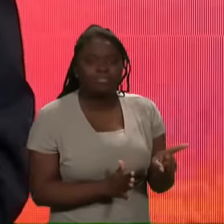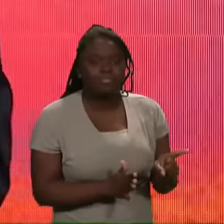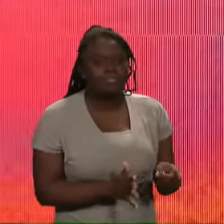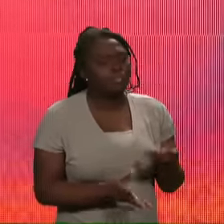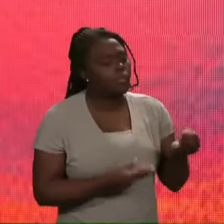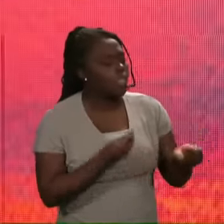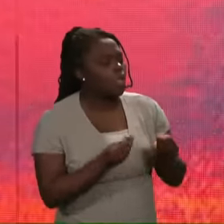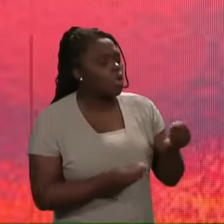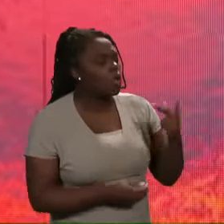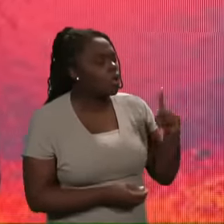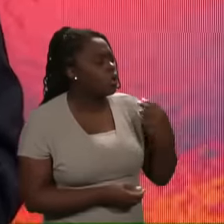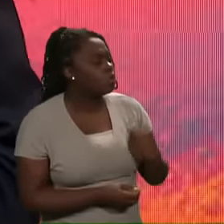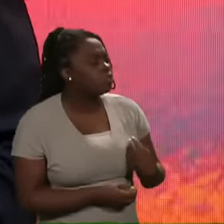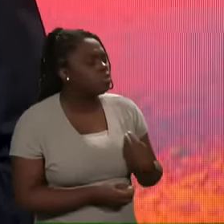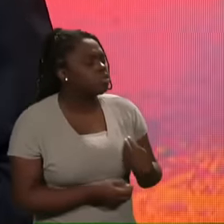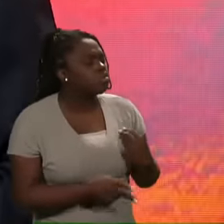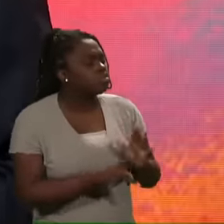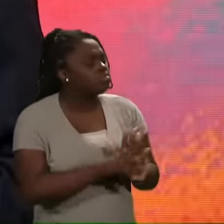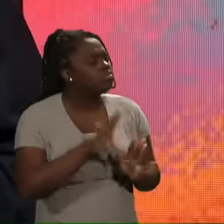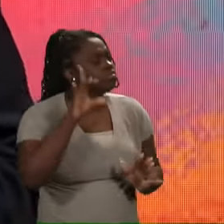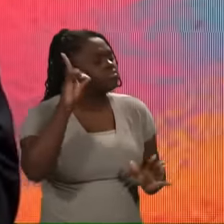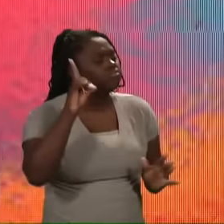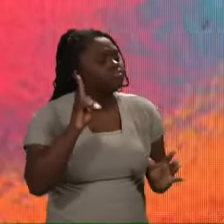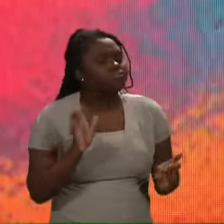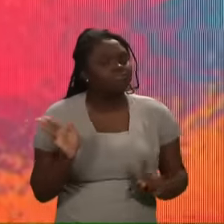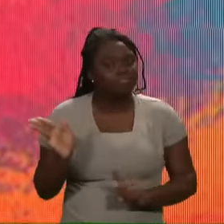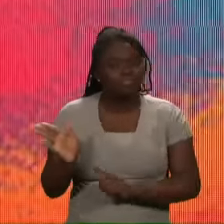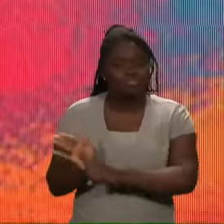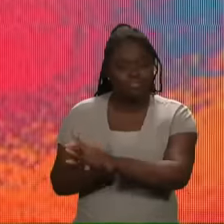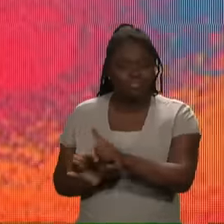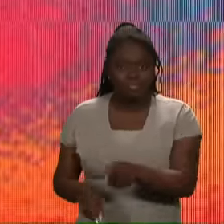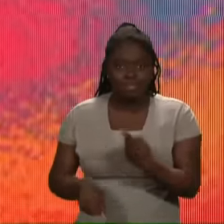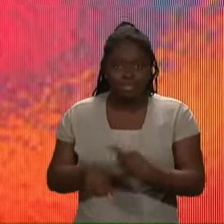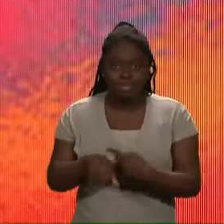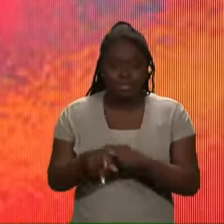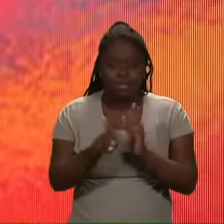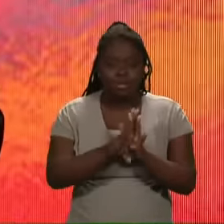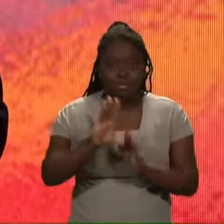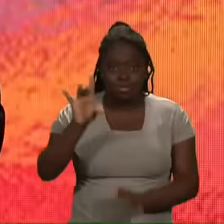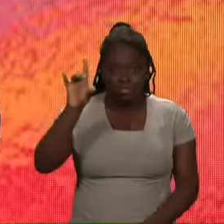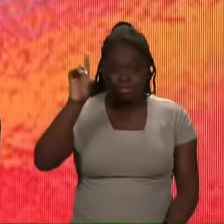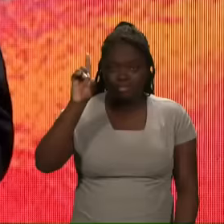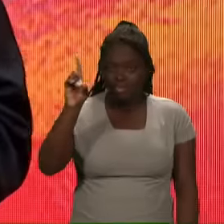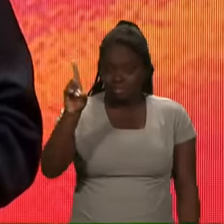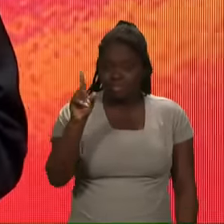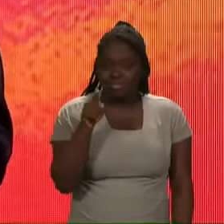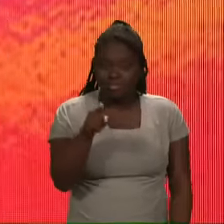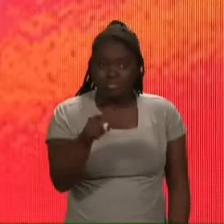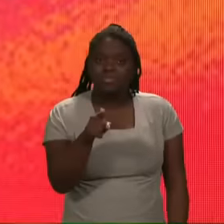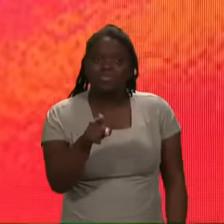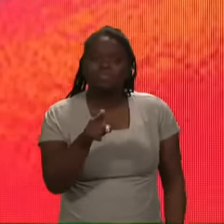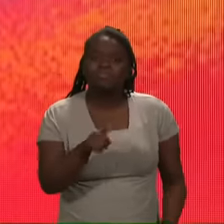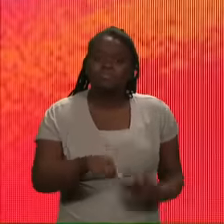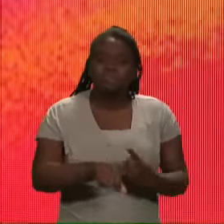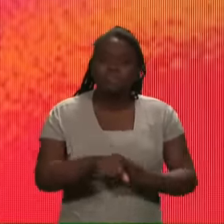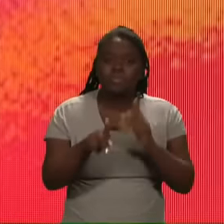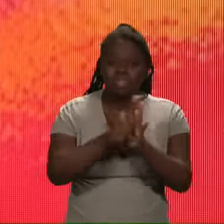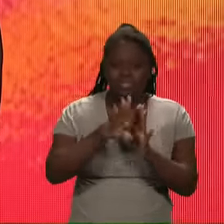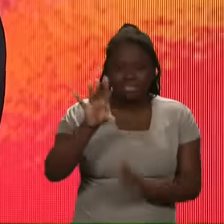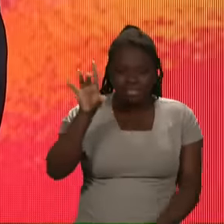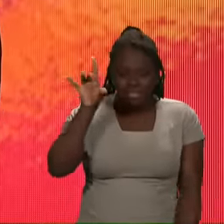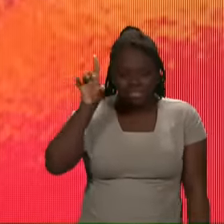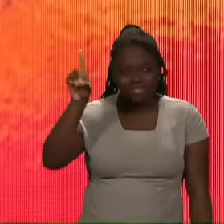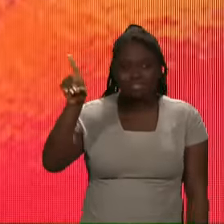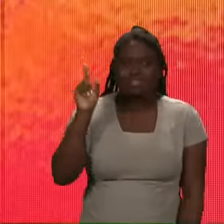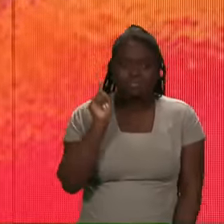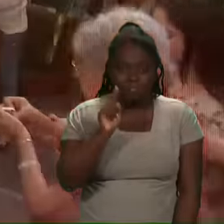Pergunte como está a sua vida com Deus. Esta é a hora de Deus para a sua vida. Esta é a hora de Deus para a